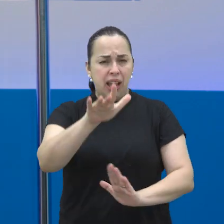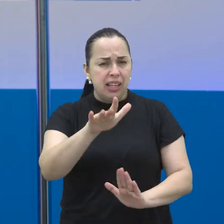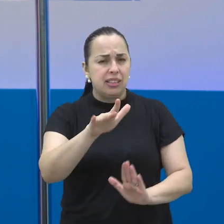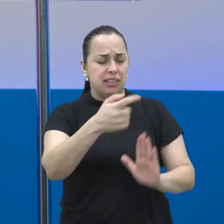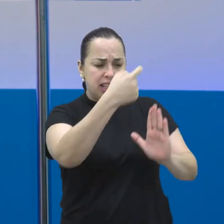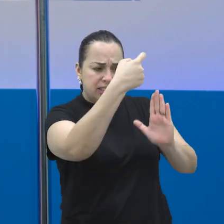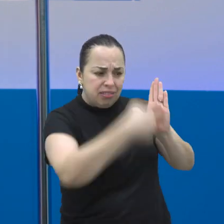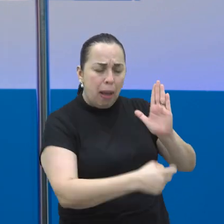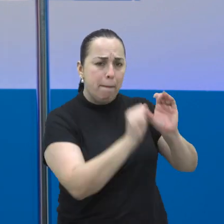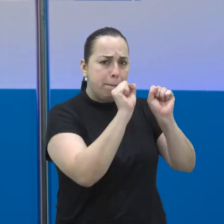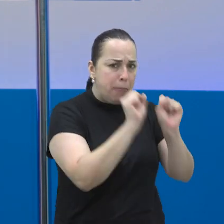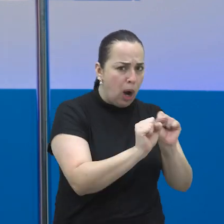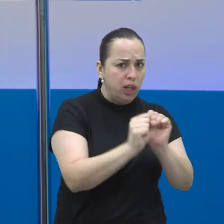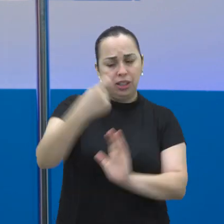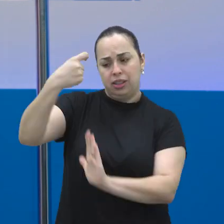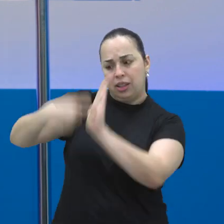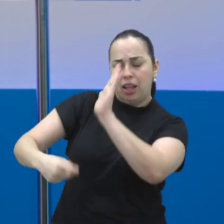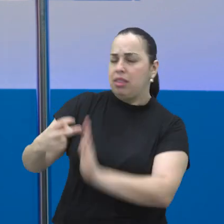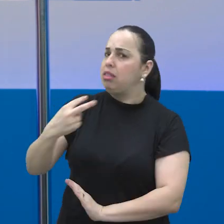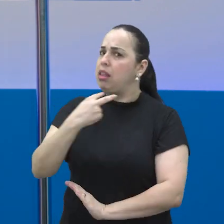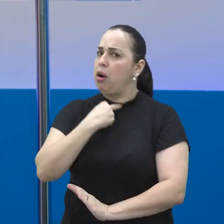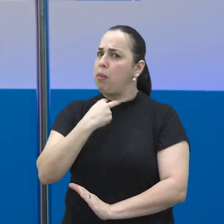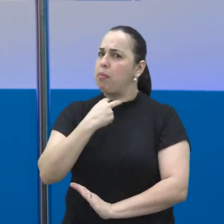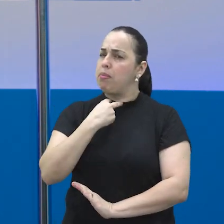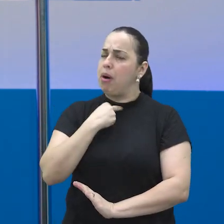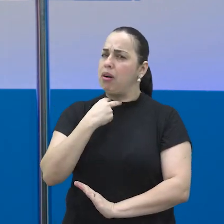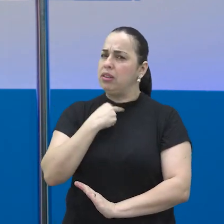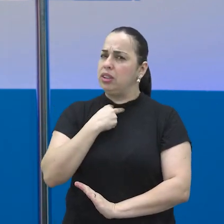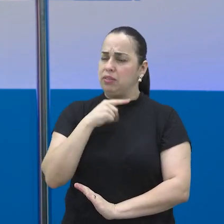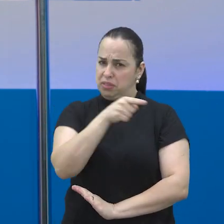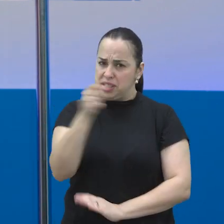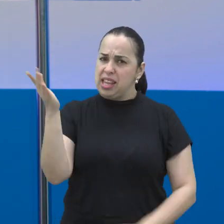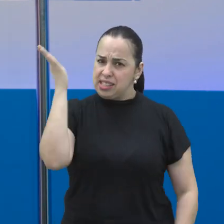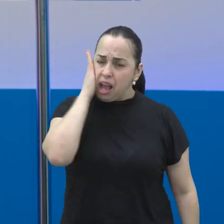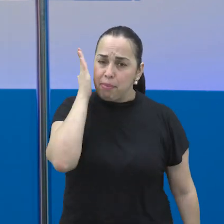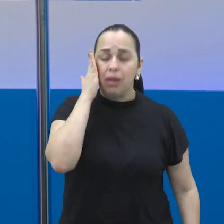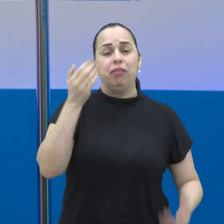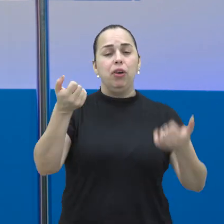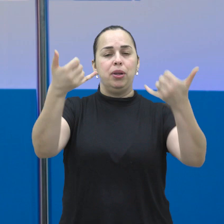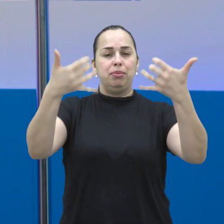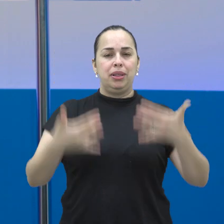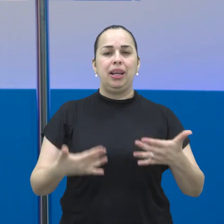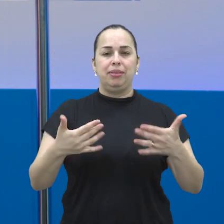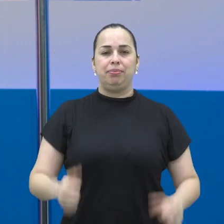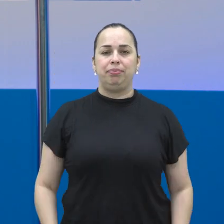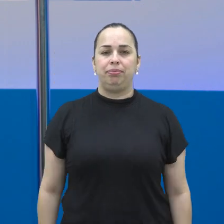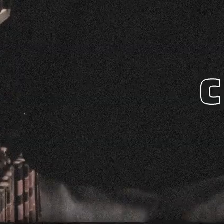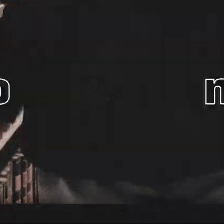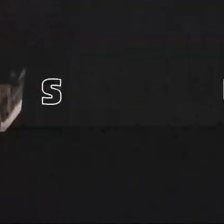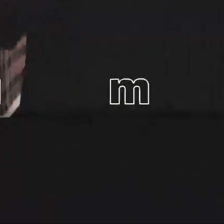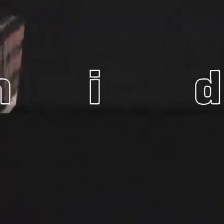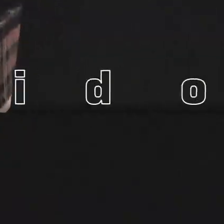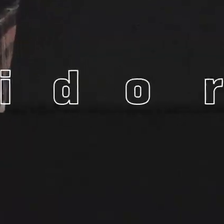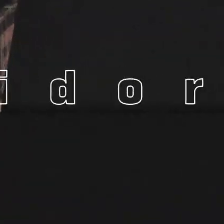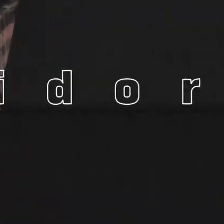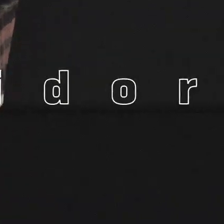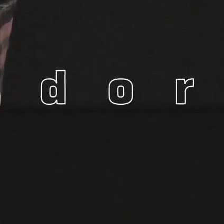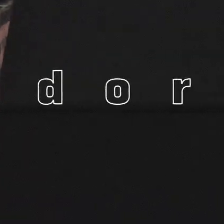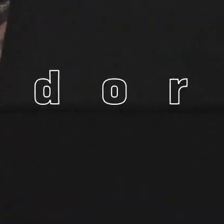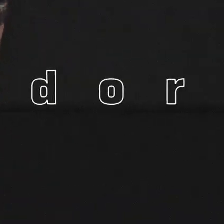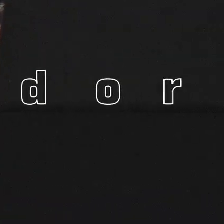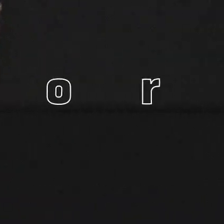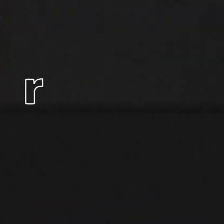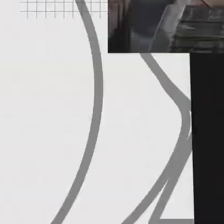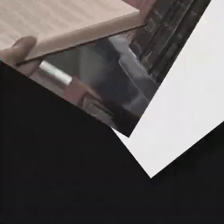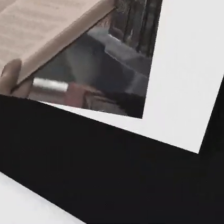Mas você sabe identificar o que é considerado abusivo? É hora do quadro Seu Direito.